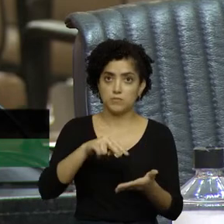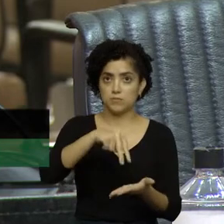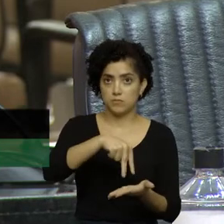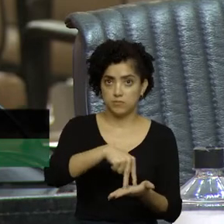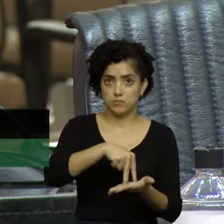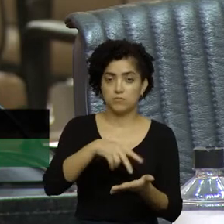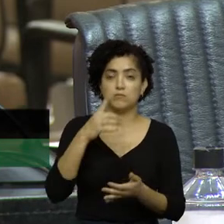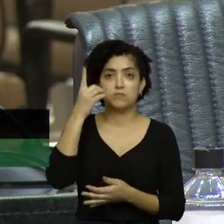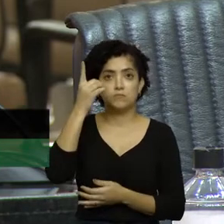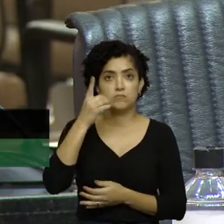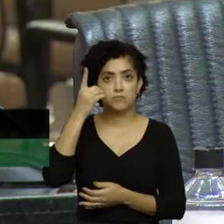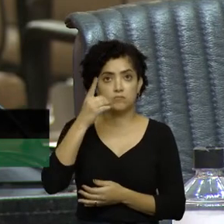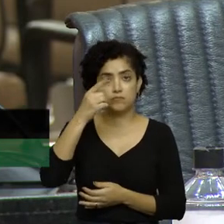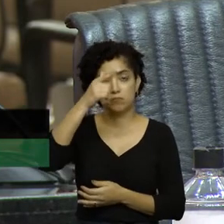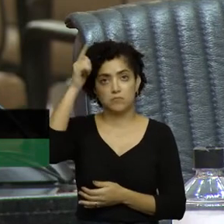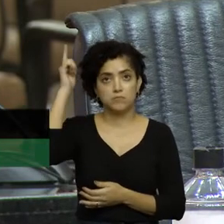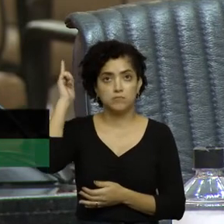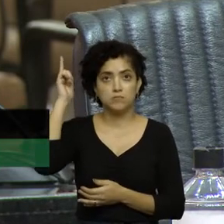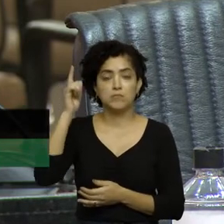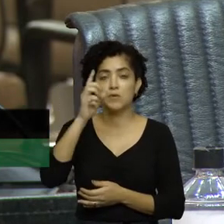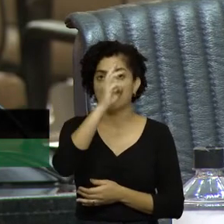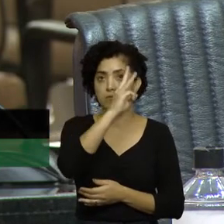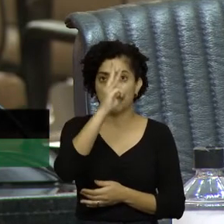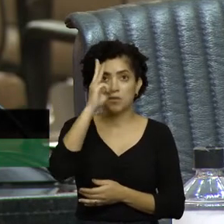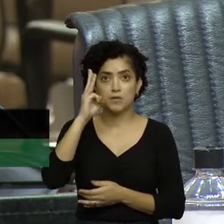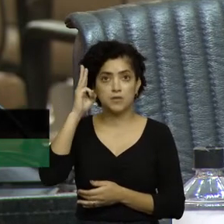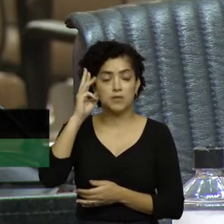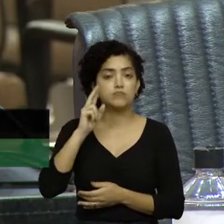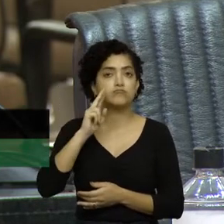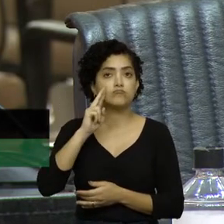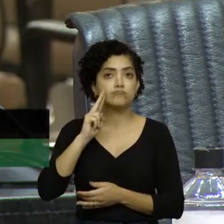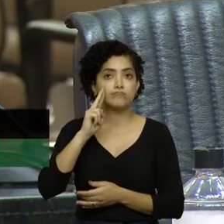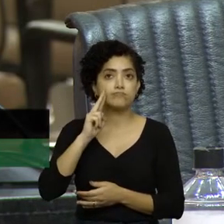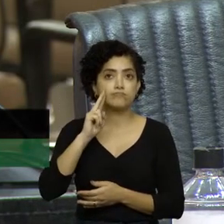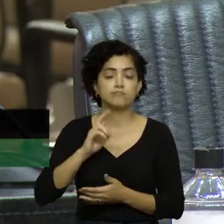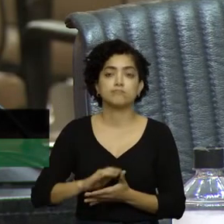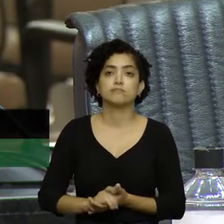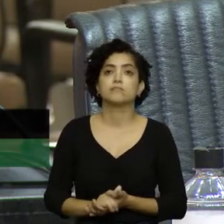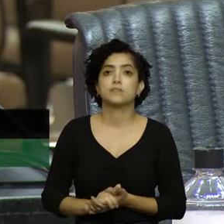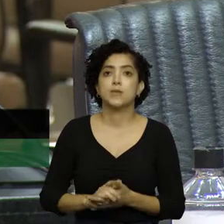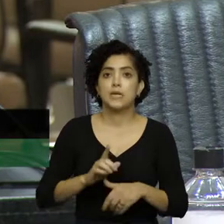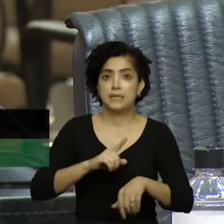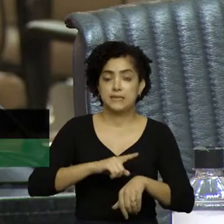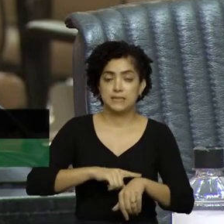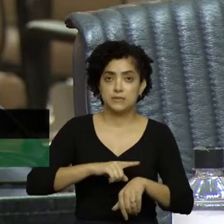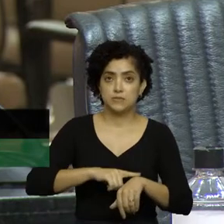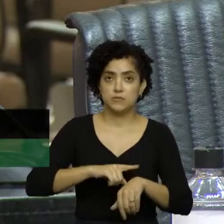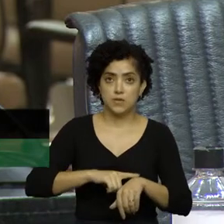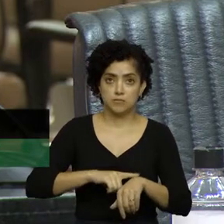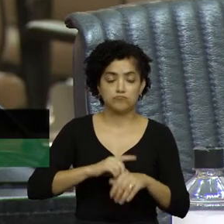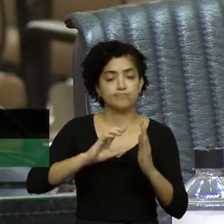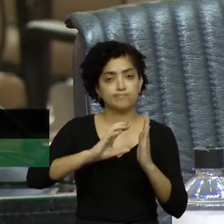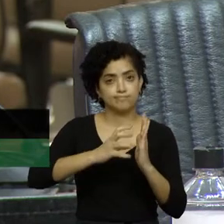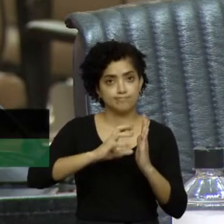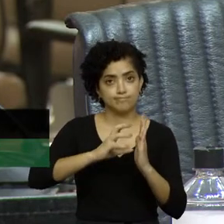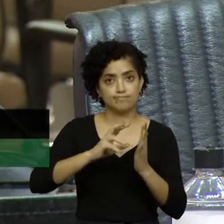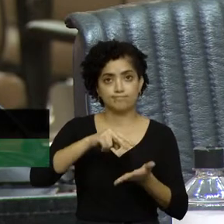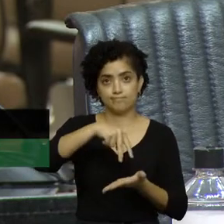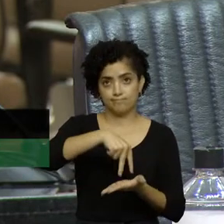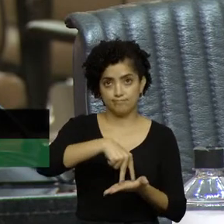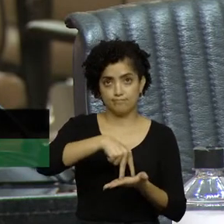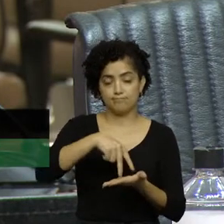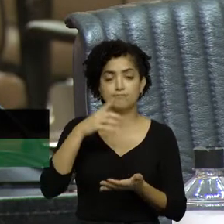deputados Sargento Lima, Ricardo Alvo, Ronei Weber e Ivan Nates. Grande expediente, neste horário destinado aos partidos políticos, fizeram uso